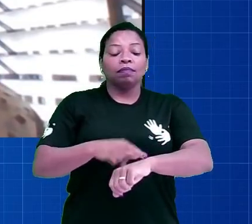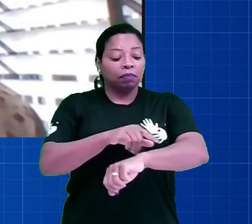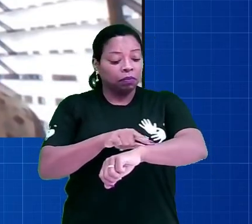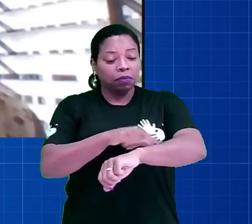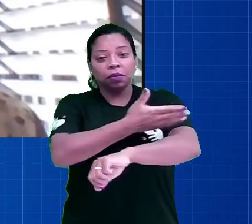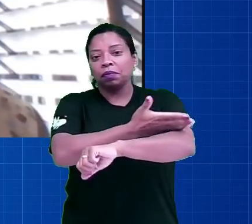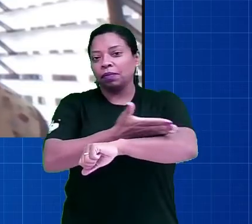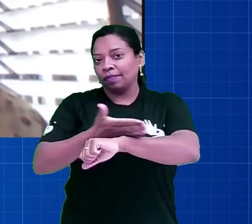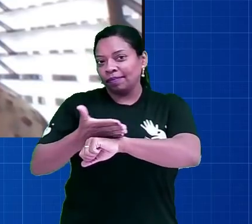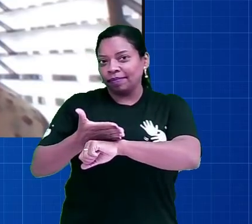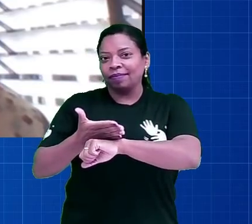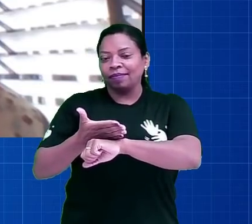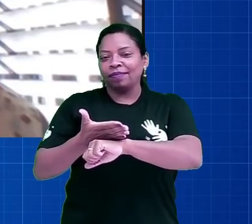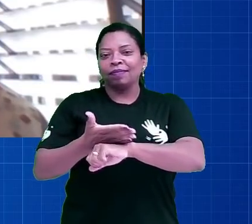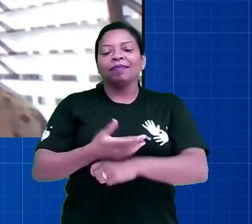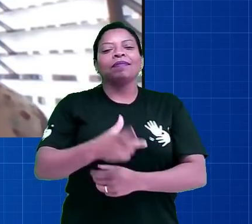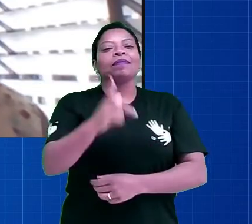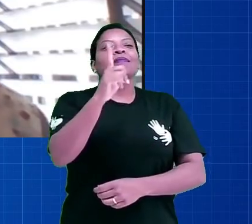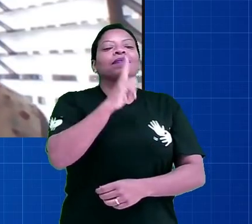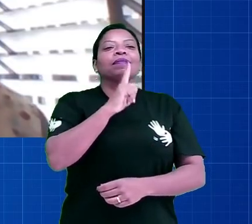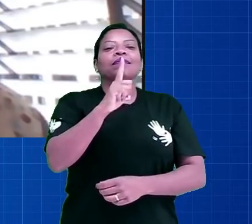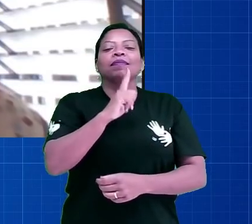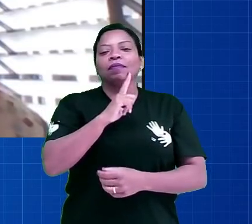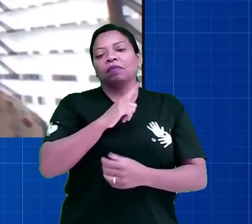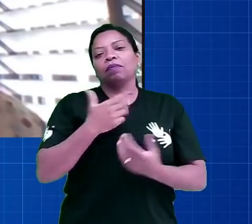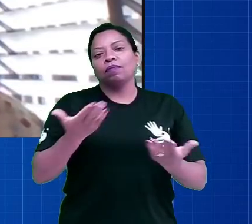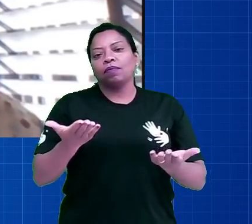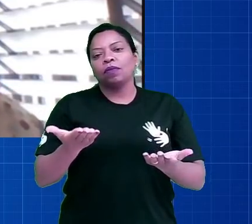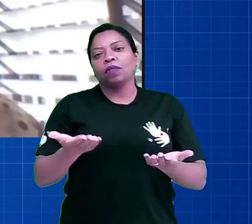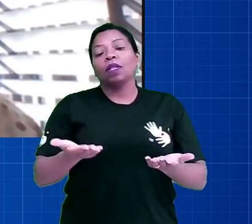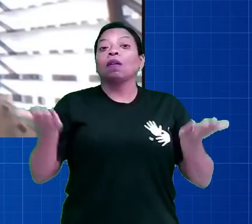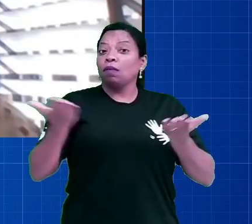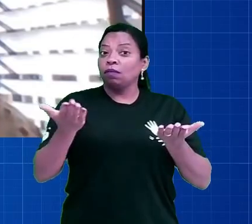nesse momento, pele branca,